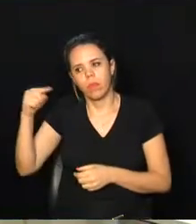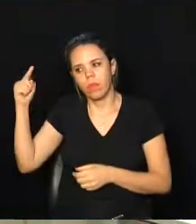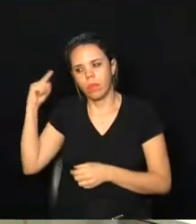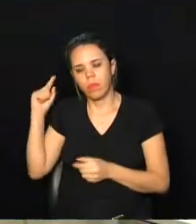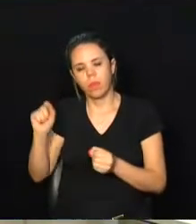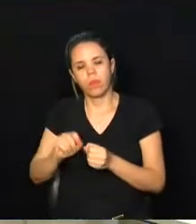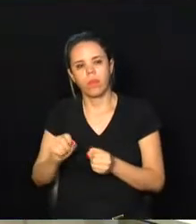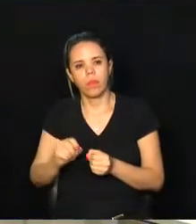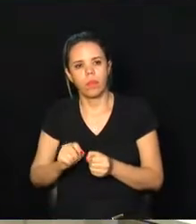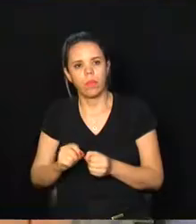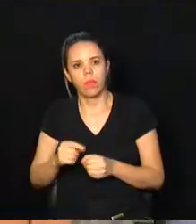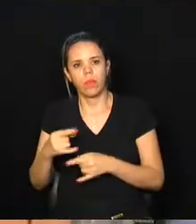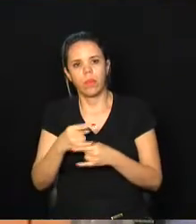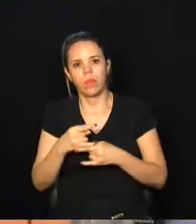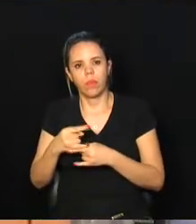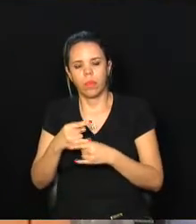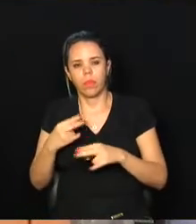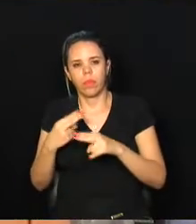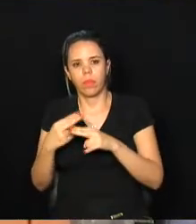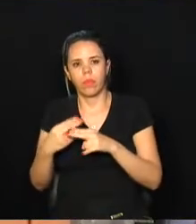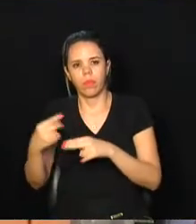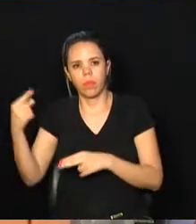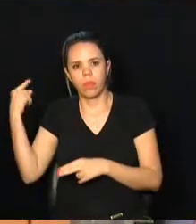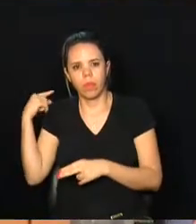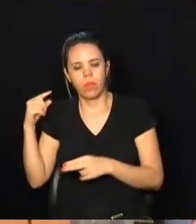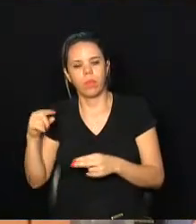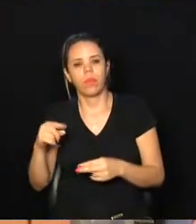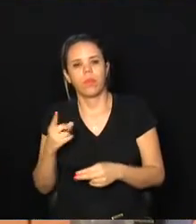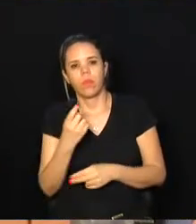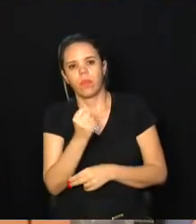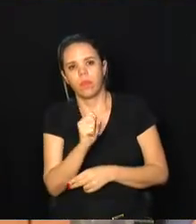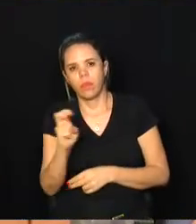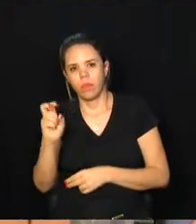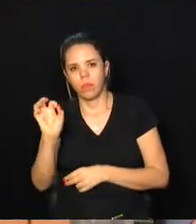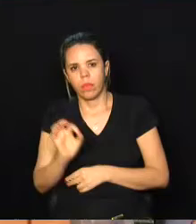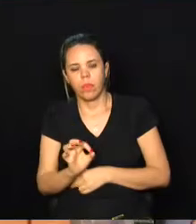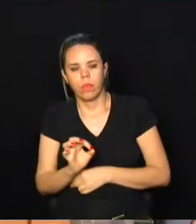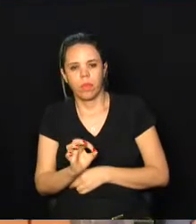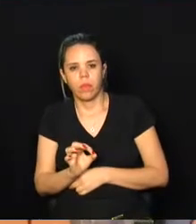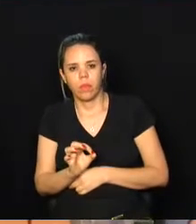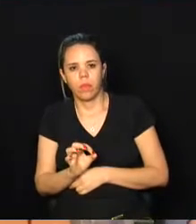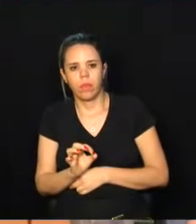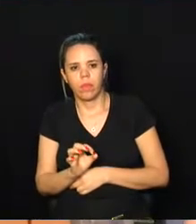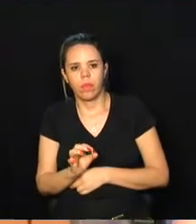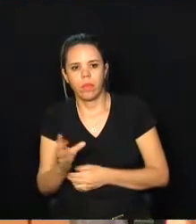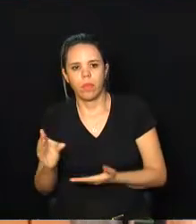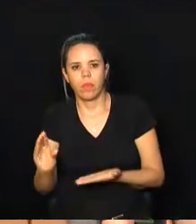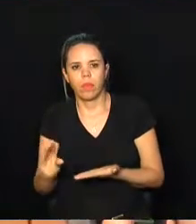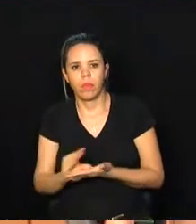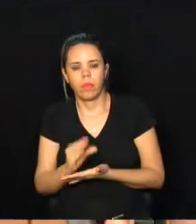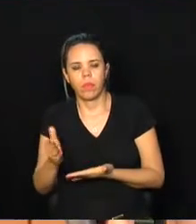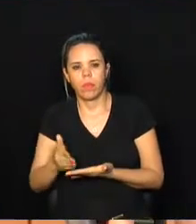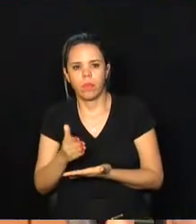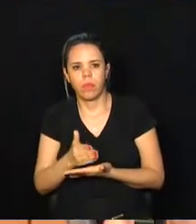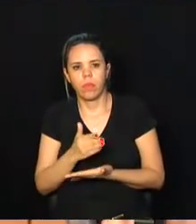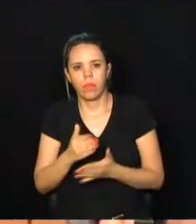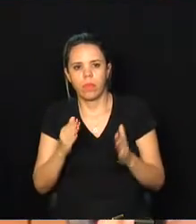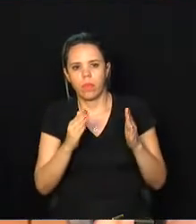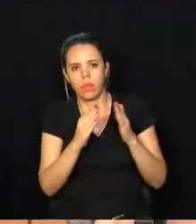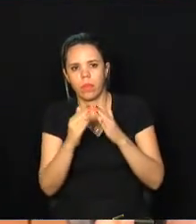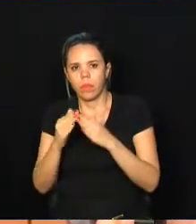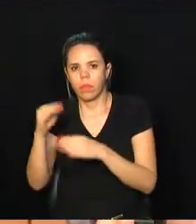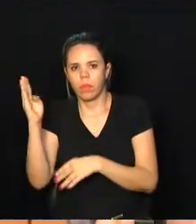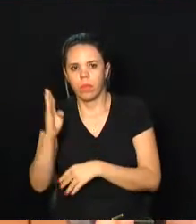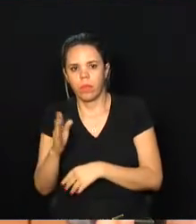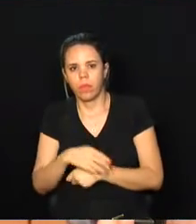fez uma live com a Caixa Econômica, que representa 85% dos financiamentos dos imóveis do